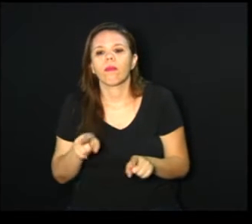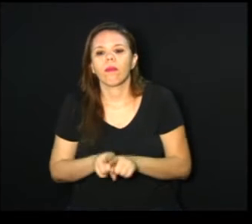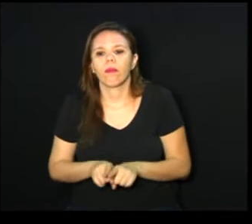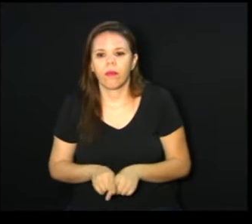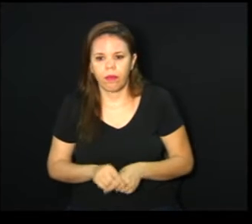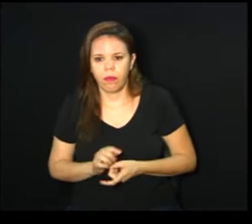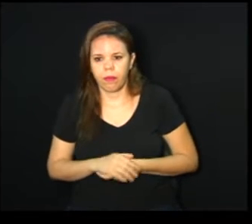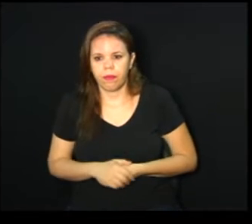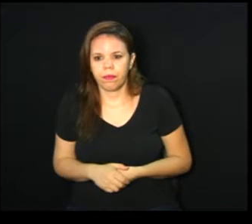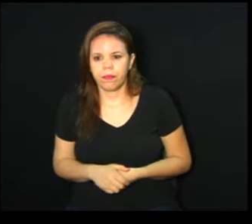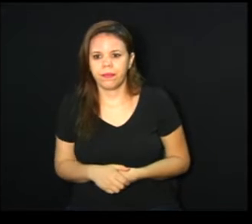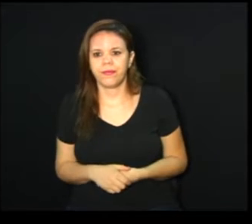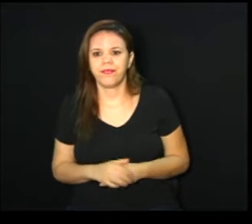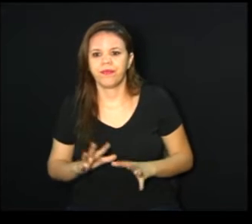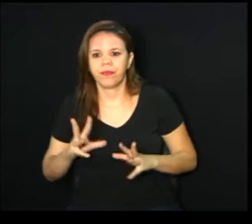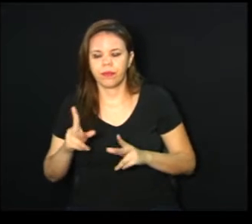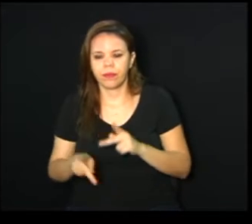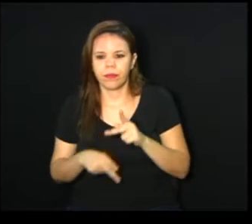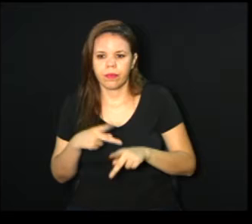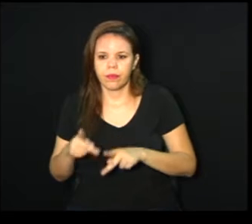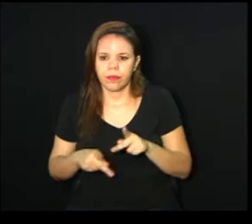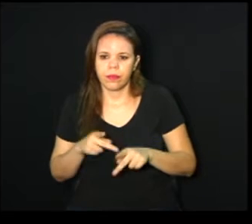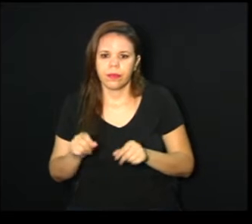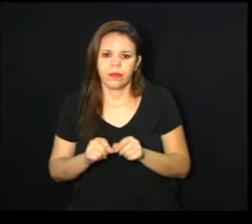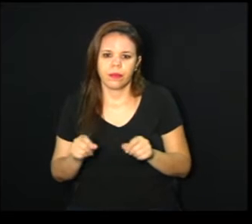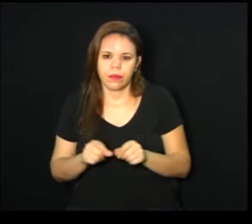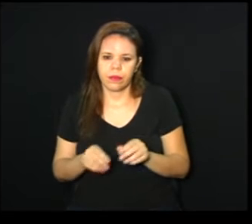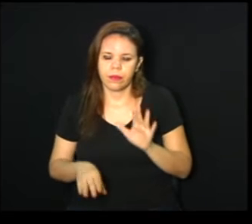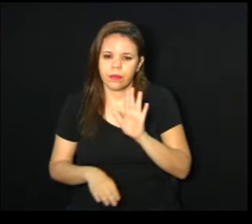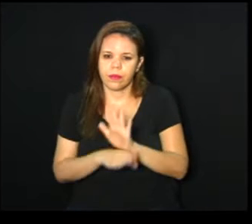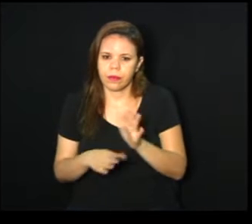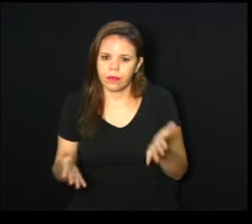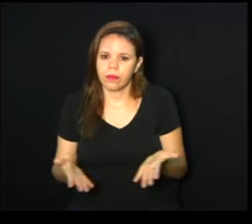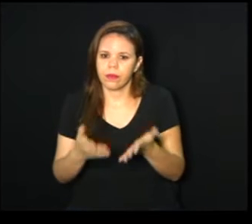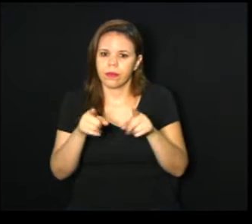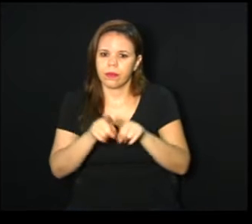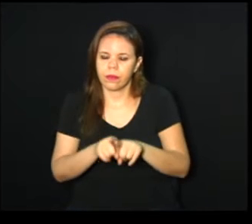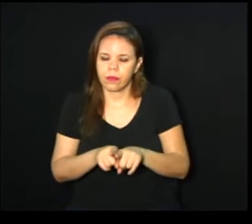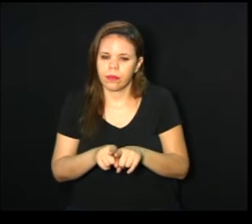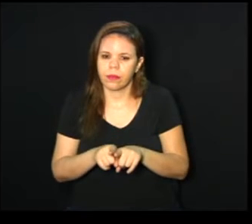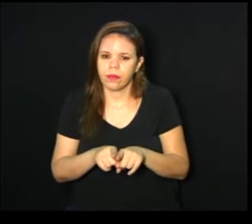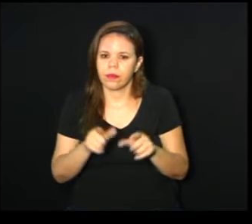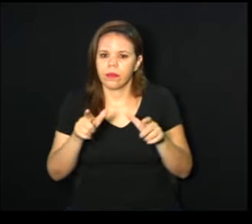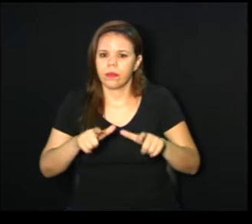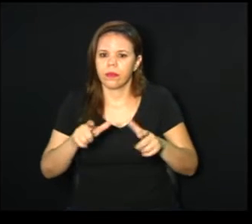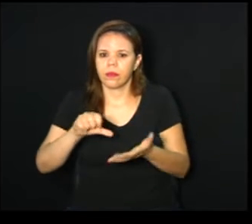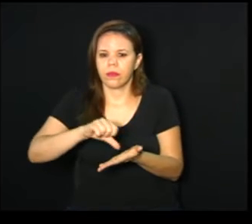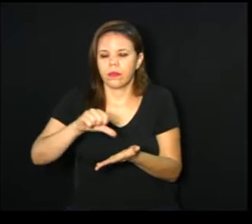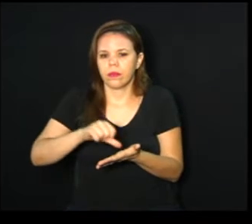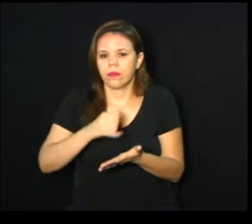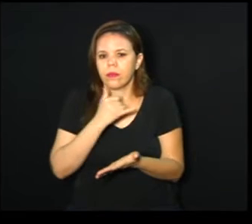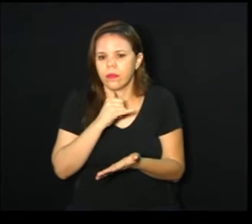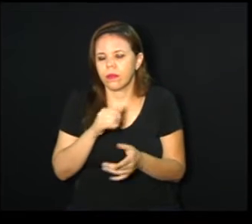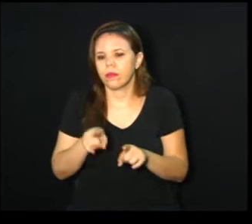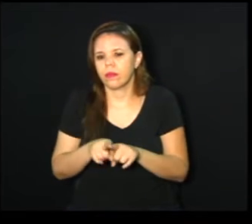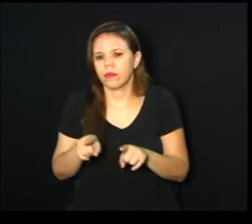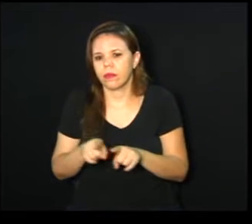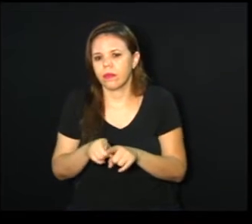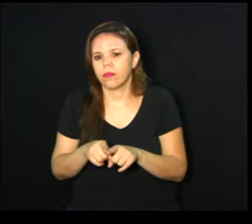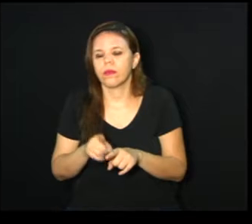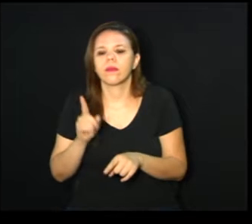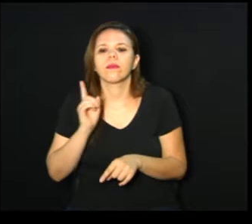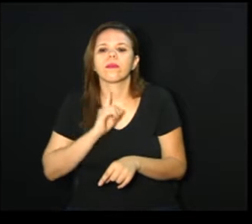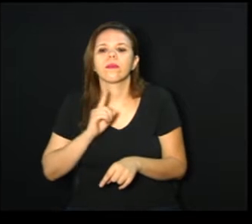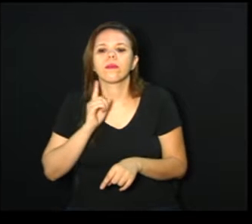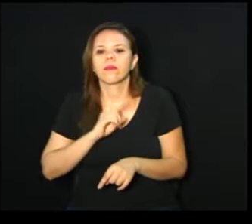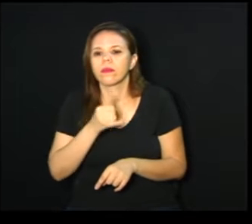disso, todas as contribuições que essa usina trouxe para o setor elétrico ajudaram muito o Ministério de Minas e Energia e a própria Agência Nacional de